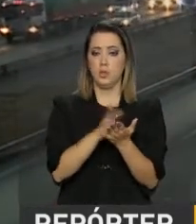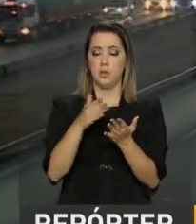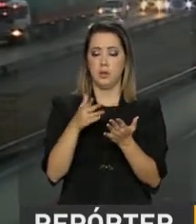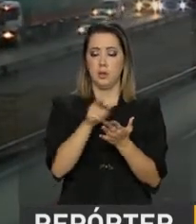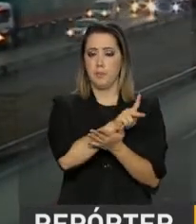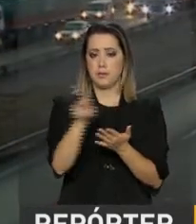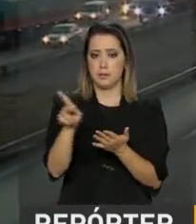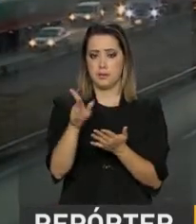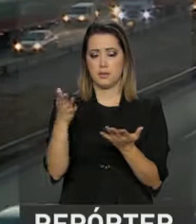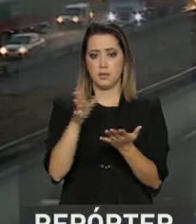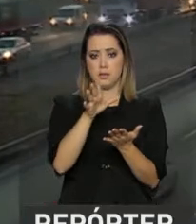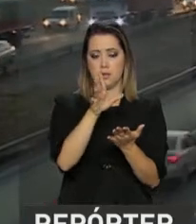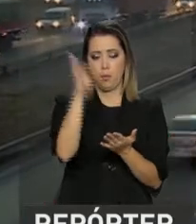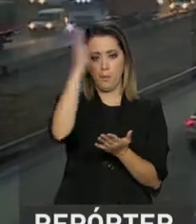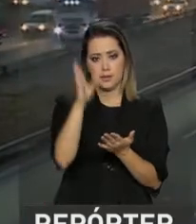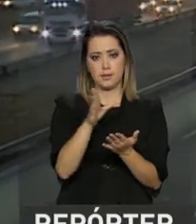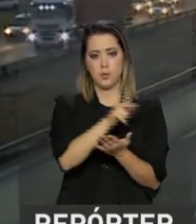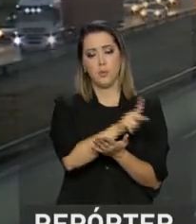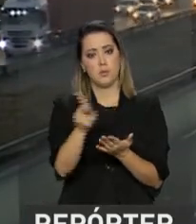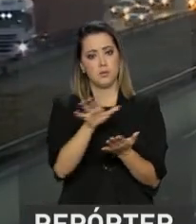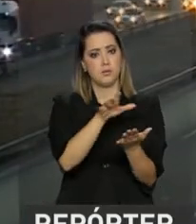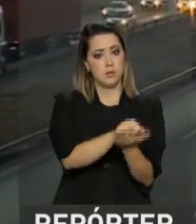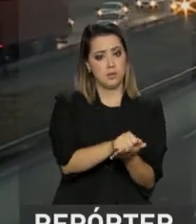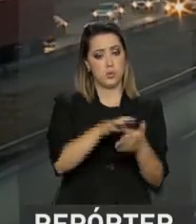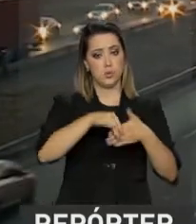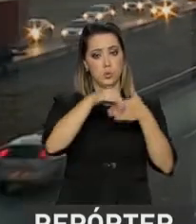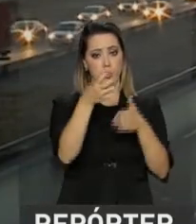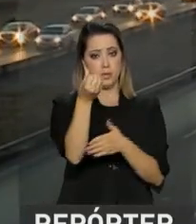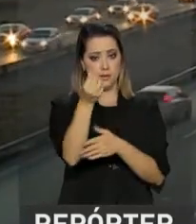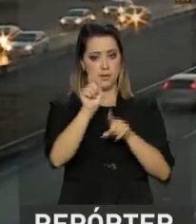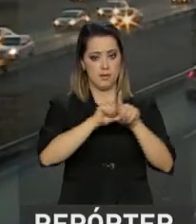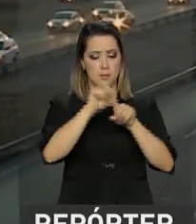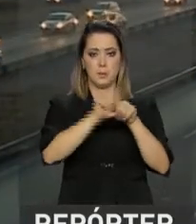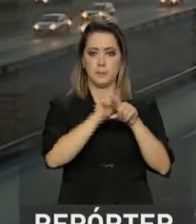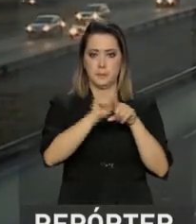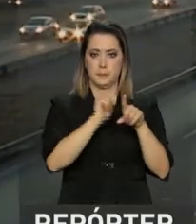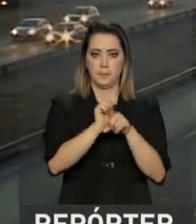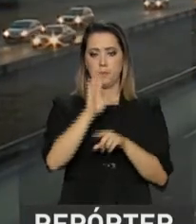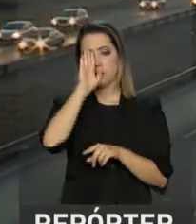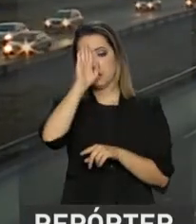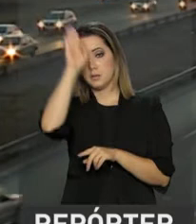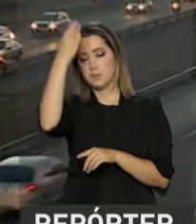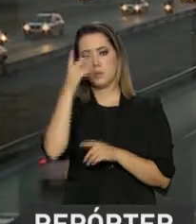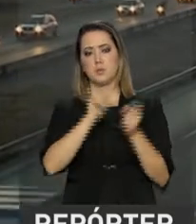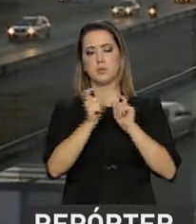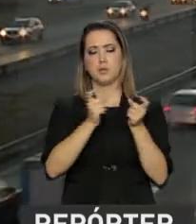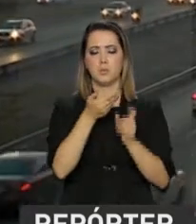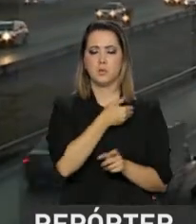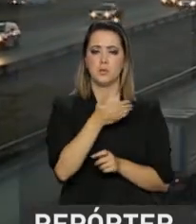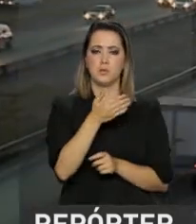da argentina para o brasil que vai ficar no comando pelos próximos seis meses entre as prioridades da gestão brasileira